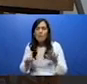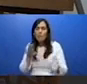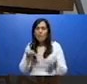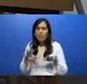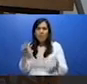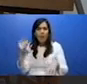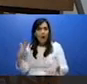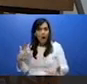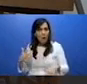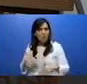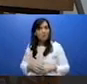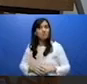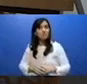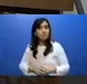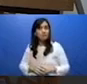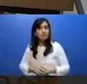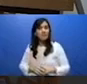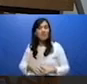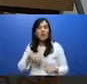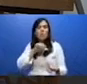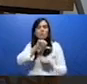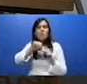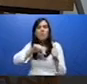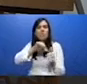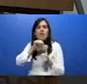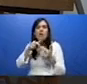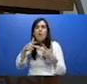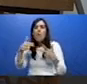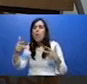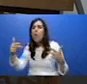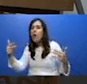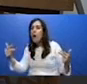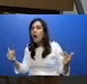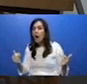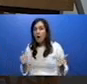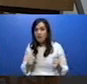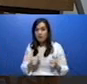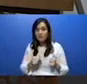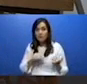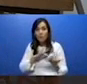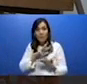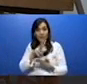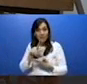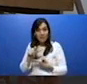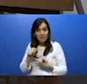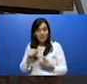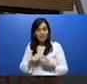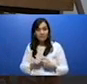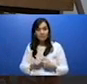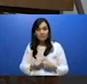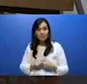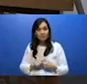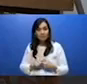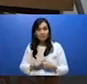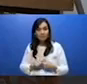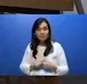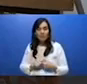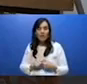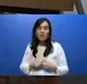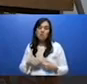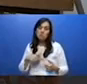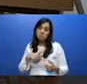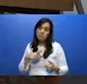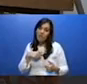anos ocorreram várias mudanças no nosso planeta, tá? E como eu falei, por causa dessas mudanças,